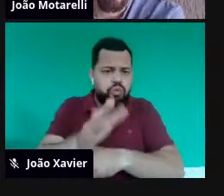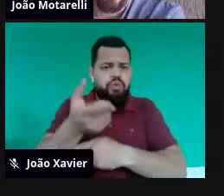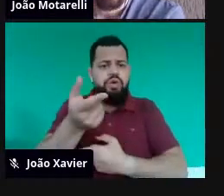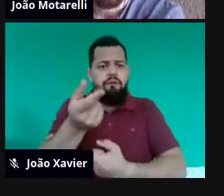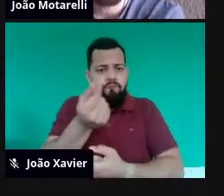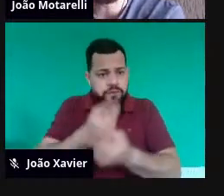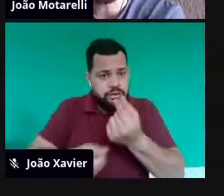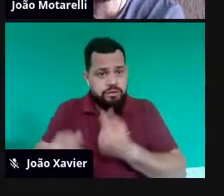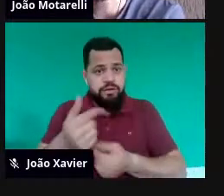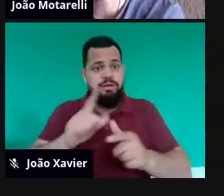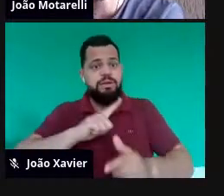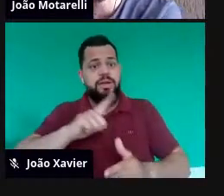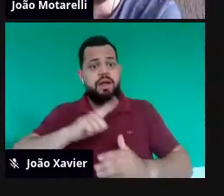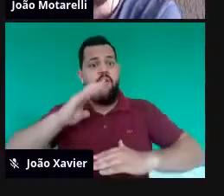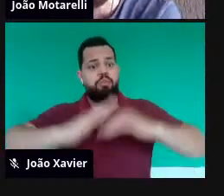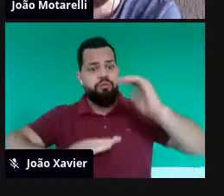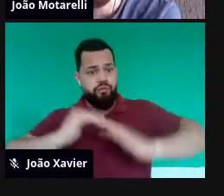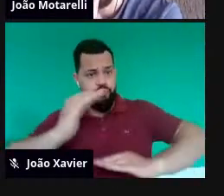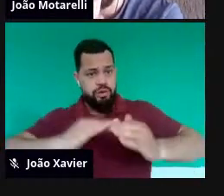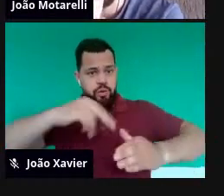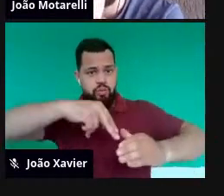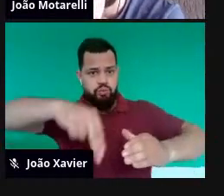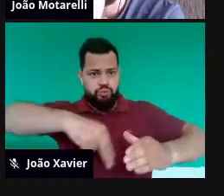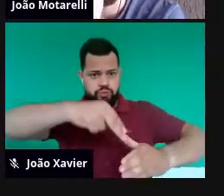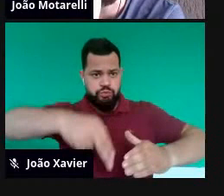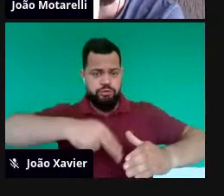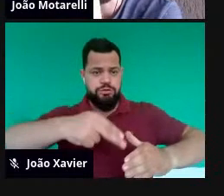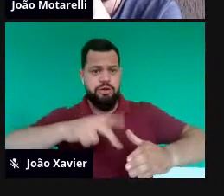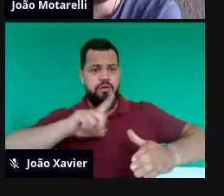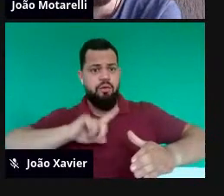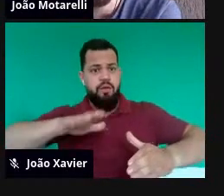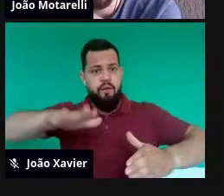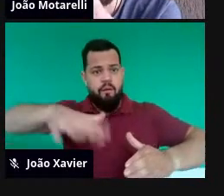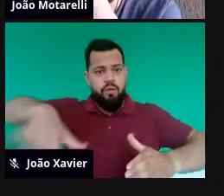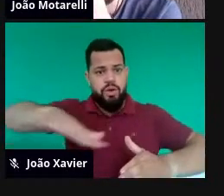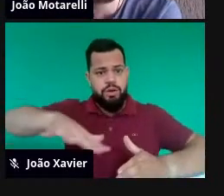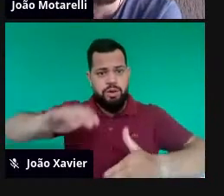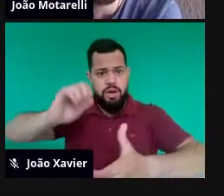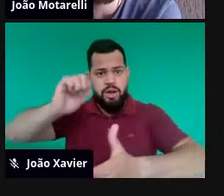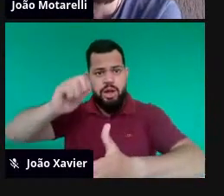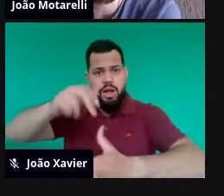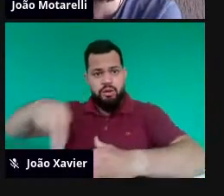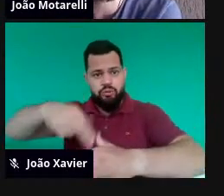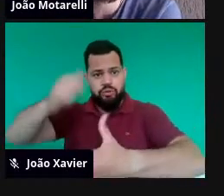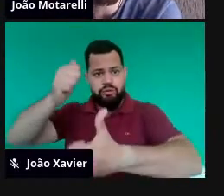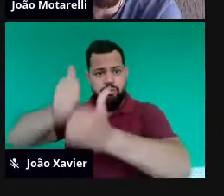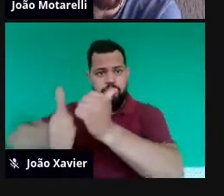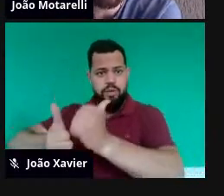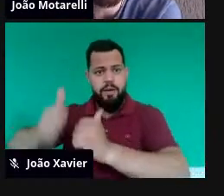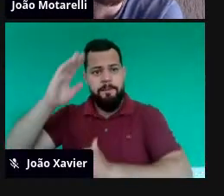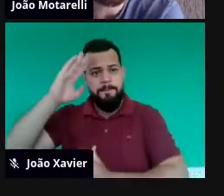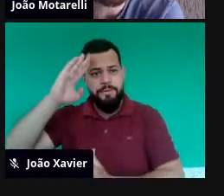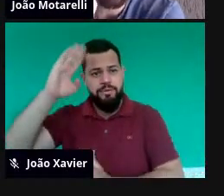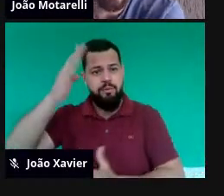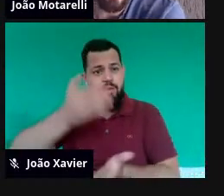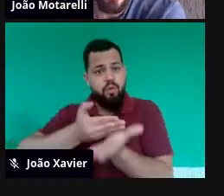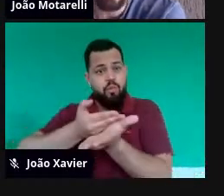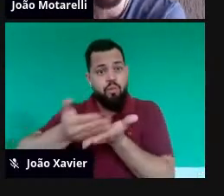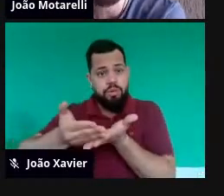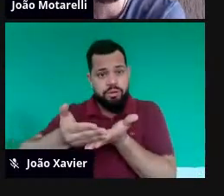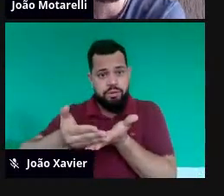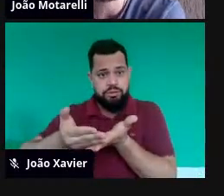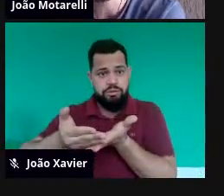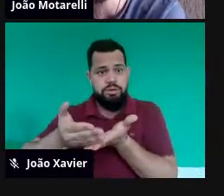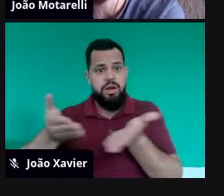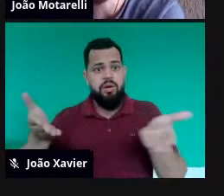nutricionista. Então, desse público que a gente atende na nutrição esportiva, a gente vai atender atletas principalmente amadores. E quando a gente fala de